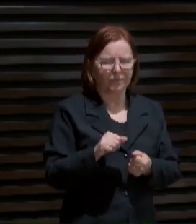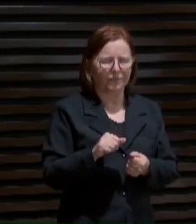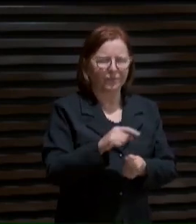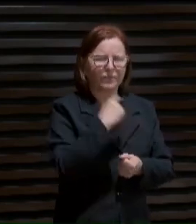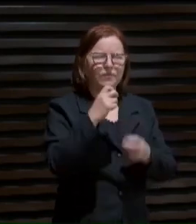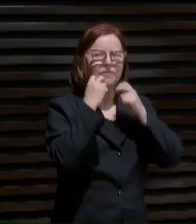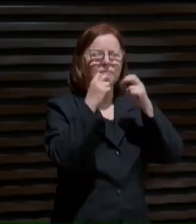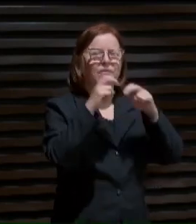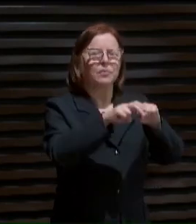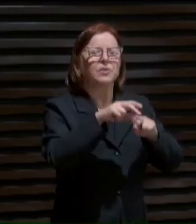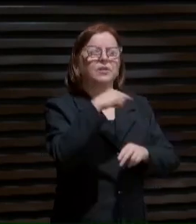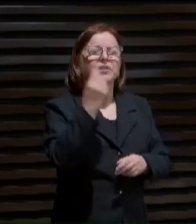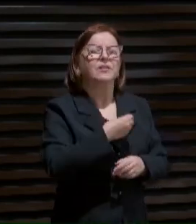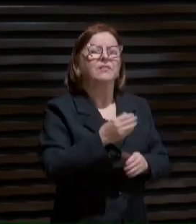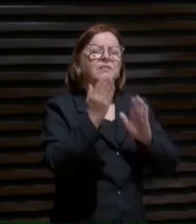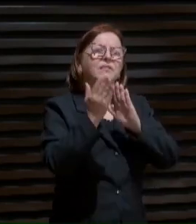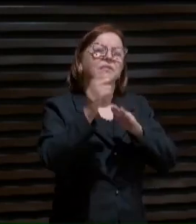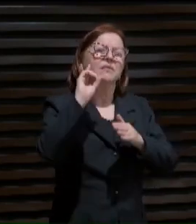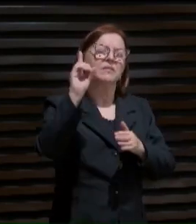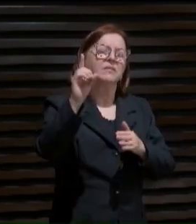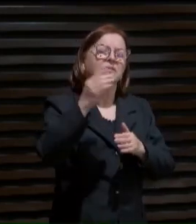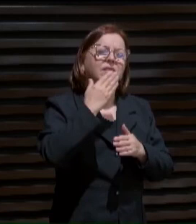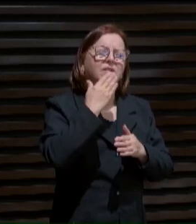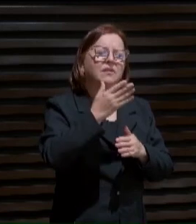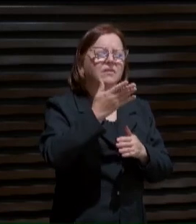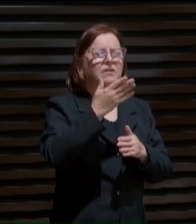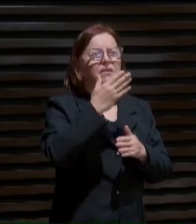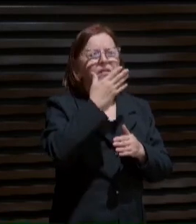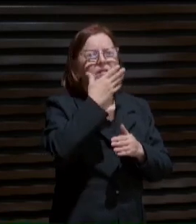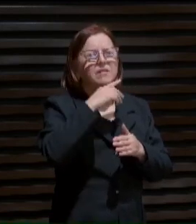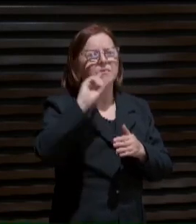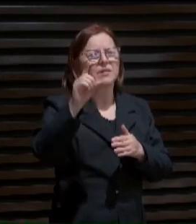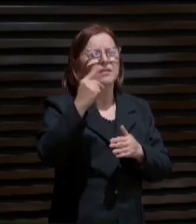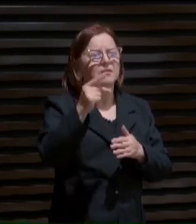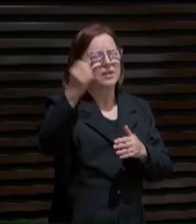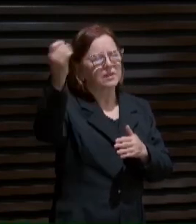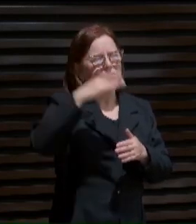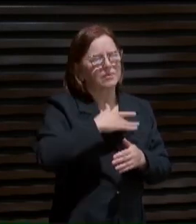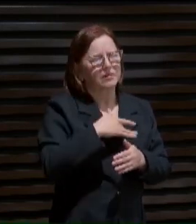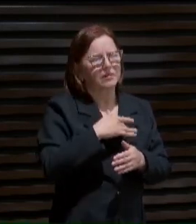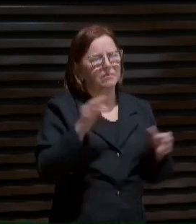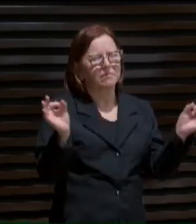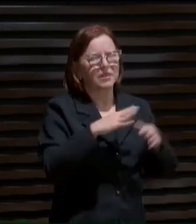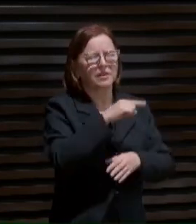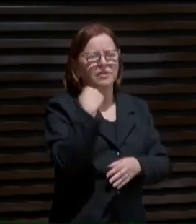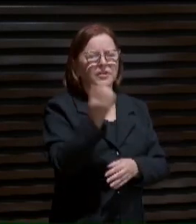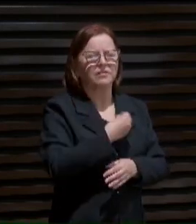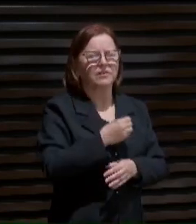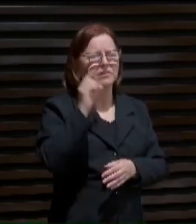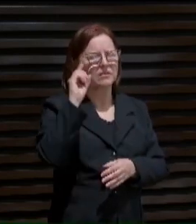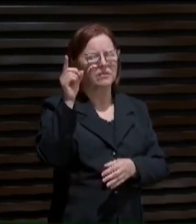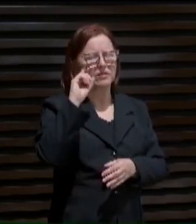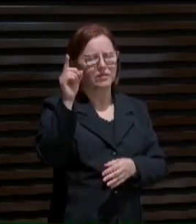jogamos por nossas vidas diante de ti pedimos paz que a tua graça e a tua misericórdia sejam plenas em nossas vidas